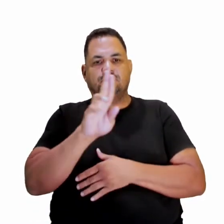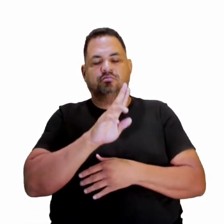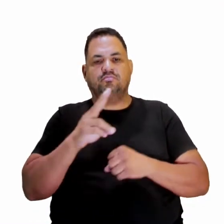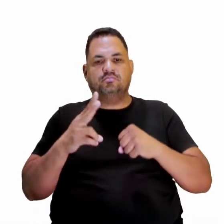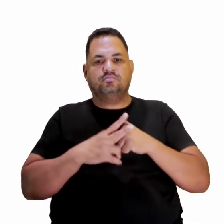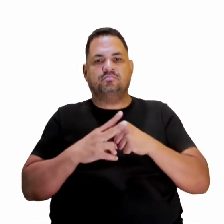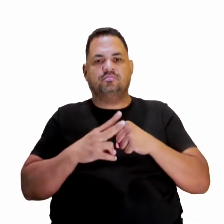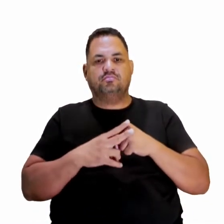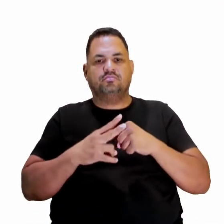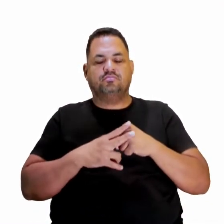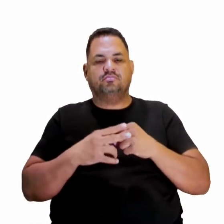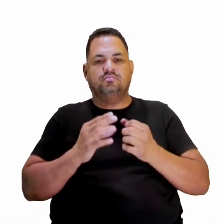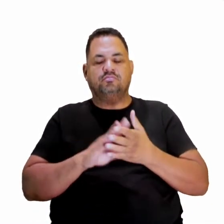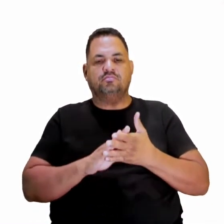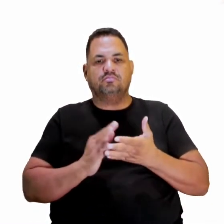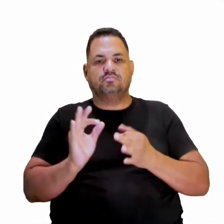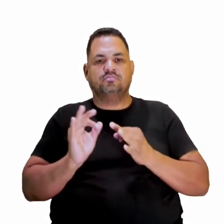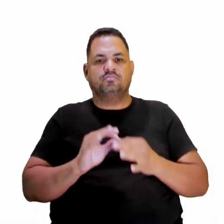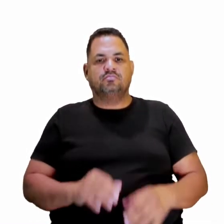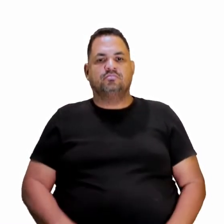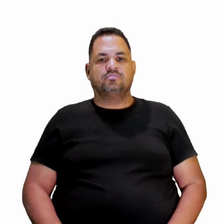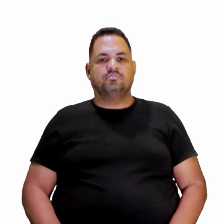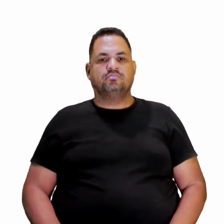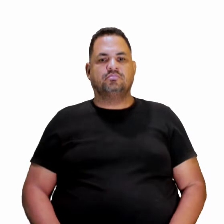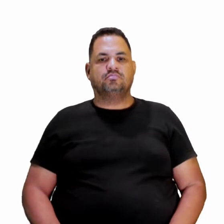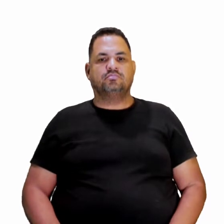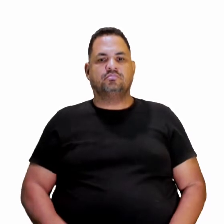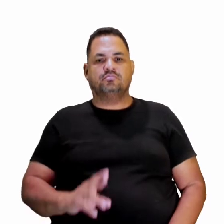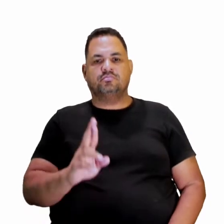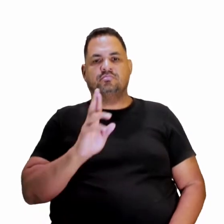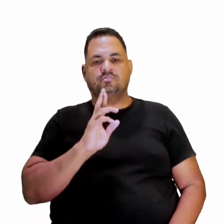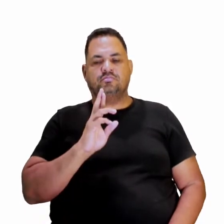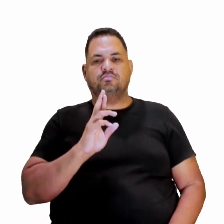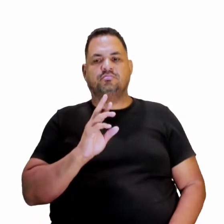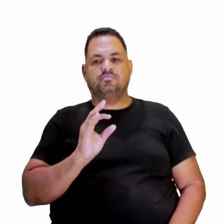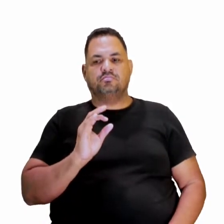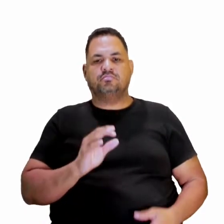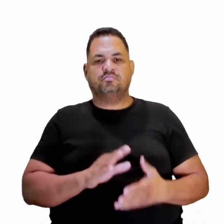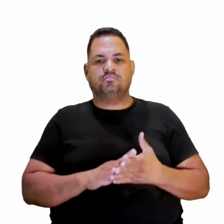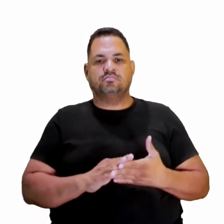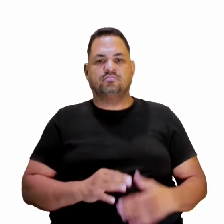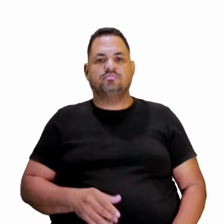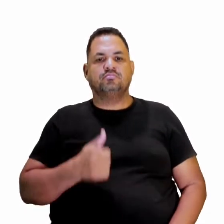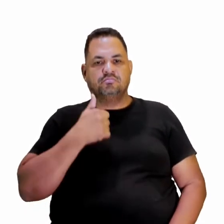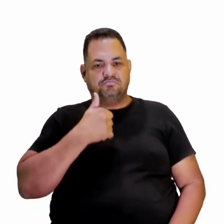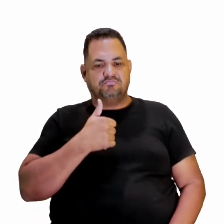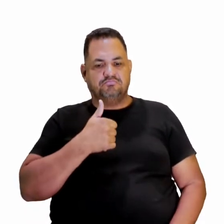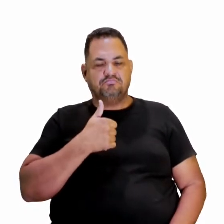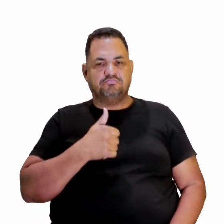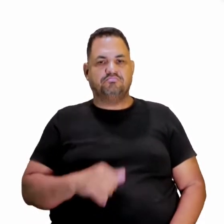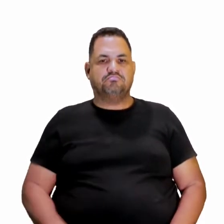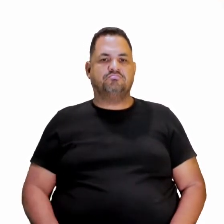forma normal, não coloquei no passado. Short answers, respostas curtas. Se for positiva,